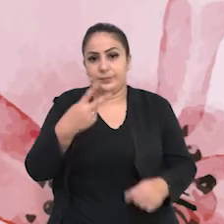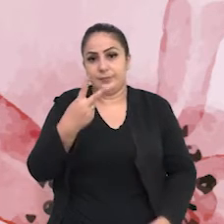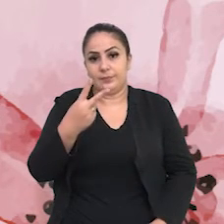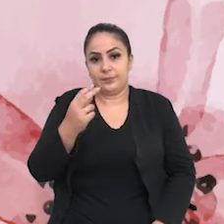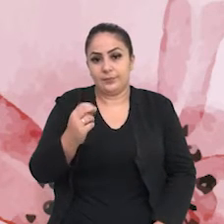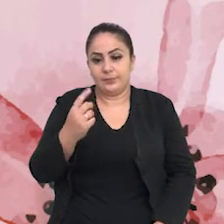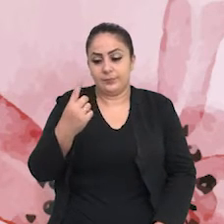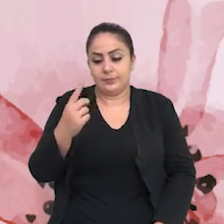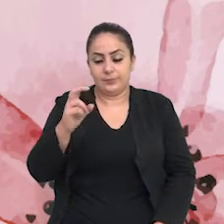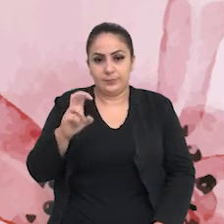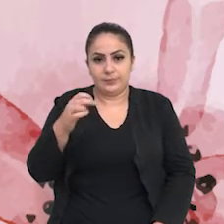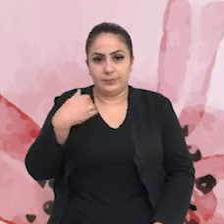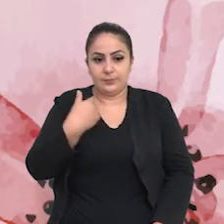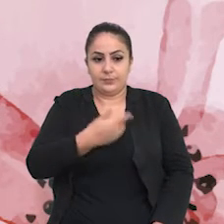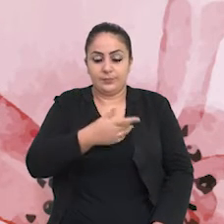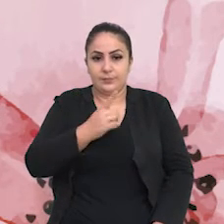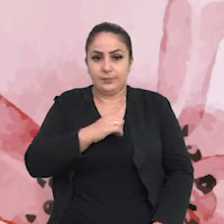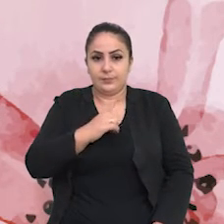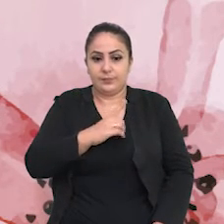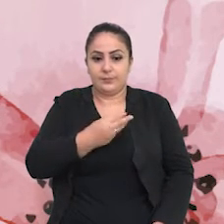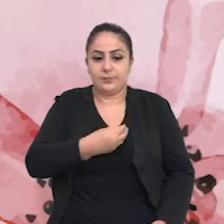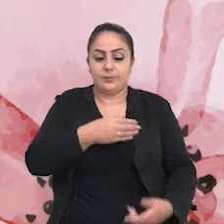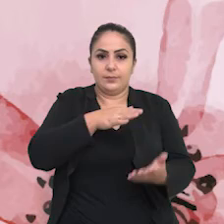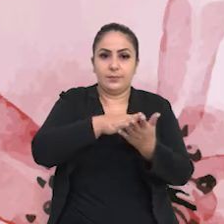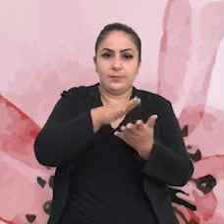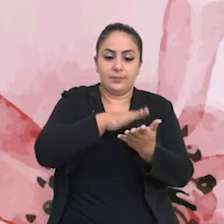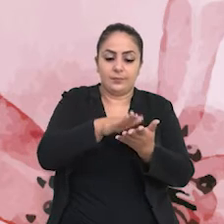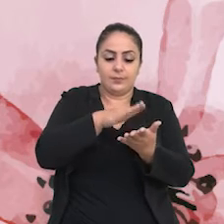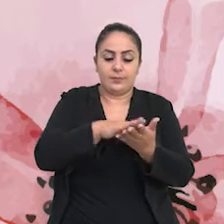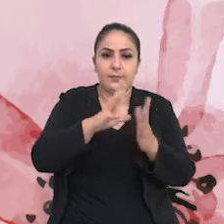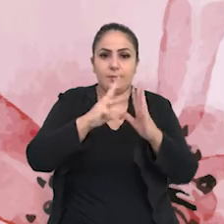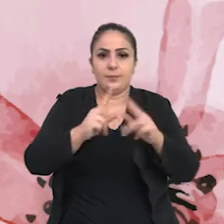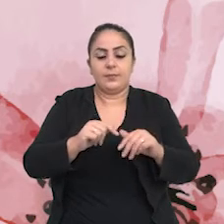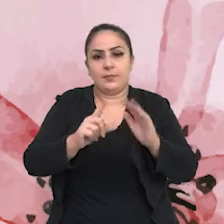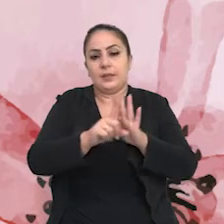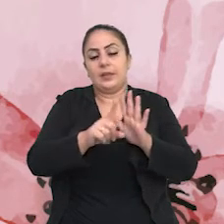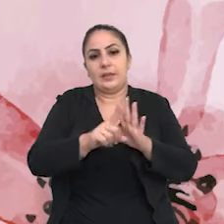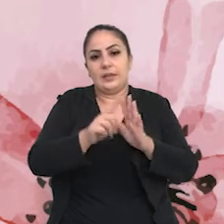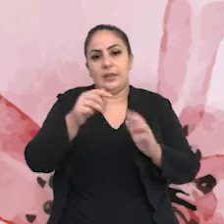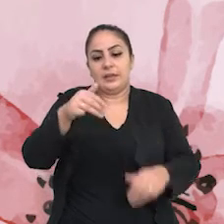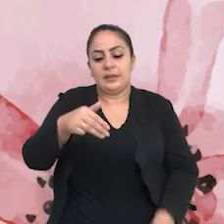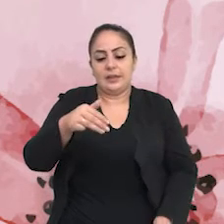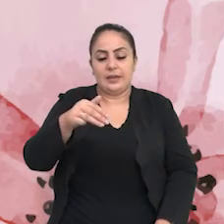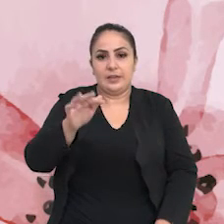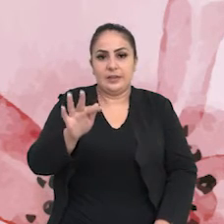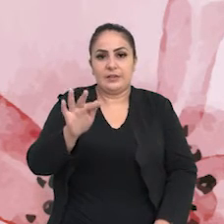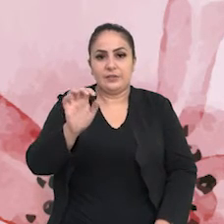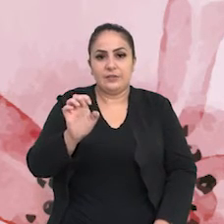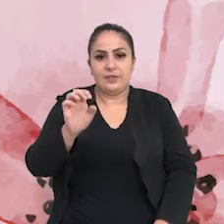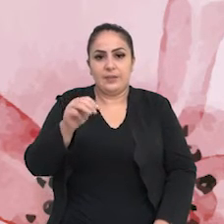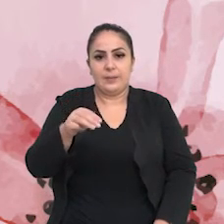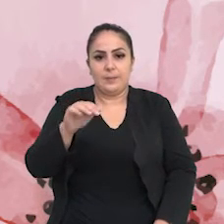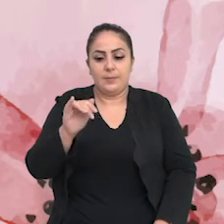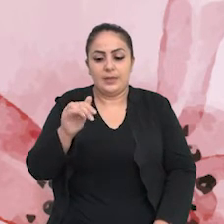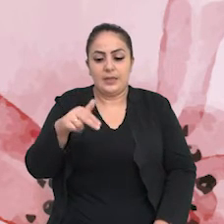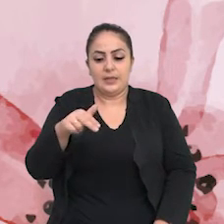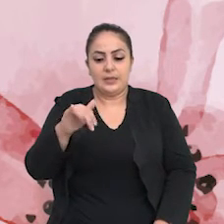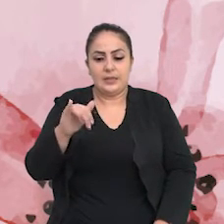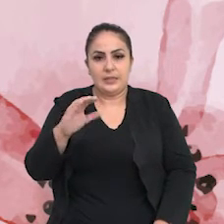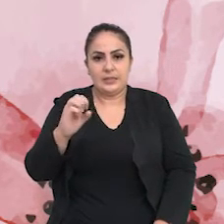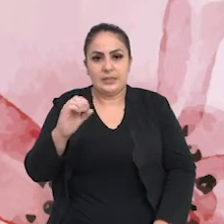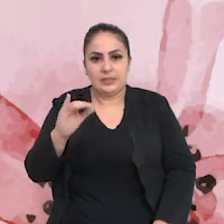Em 2015, nós tivemos a publicação da Lei do Feminicídio, né, que inclui uma